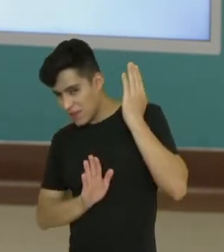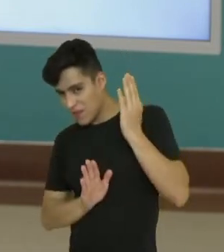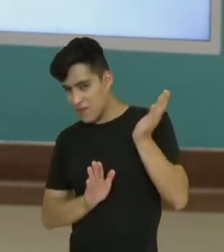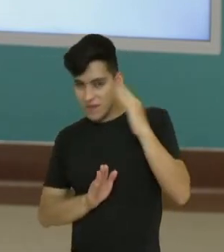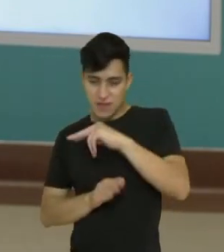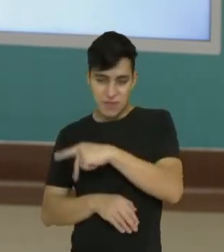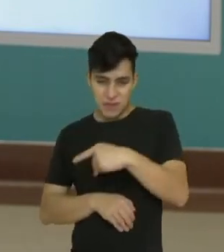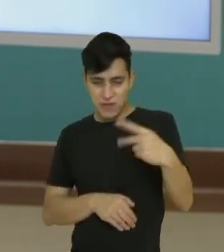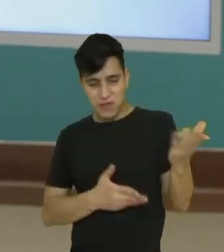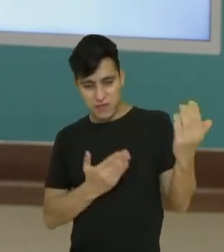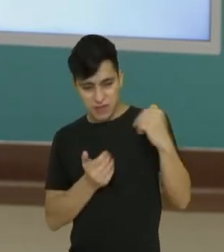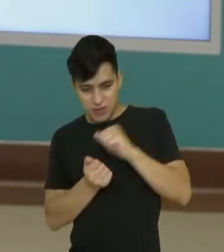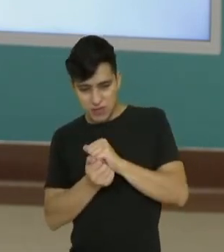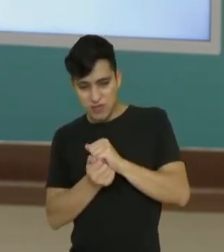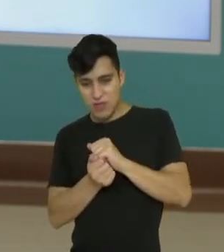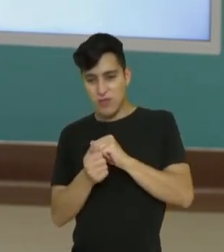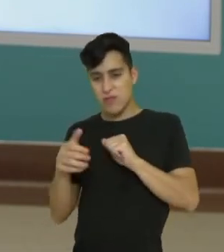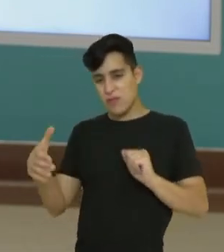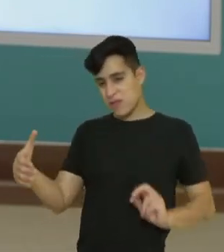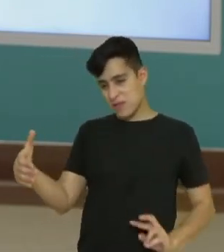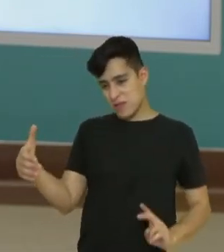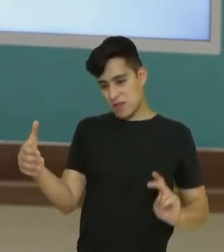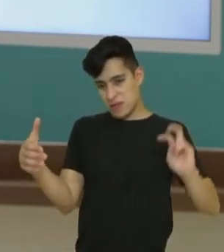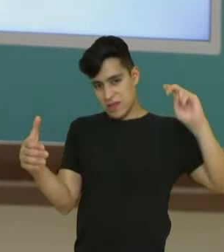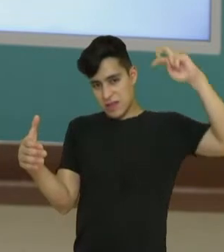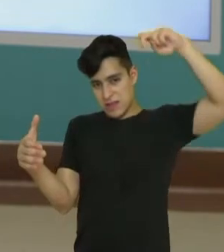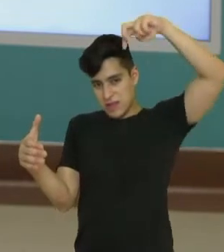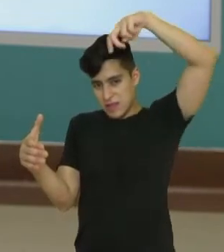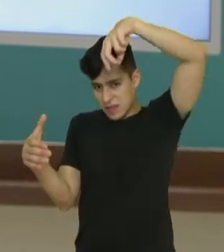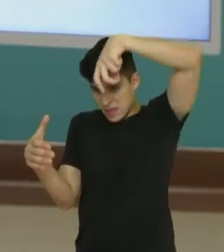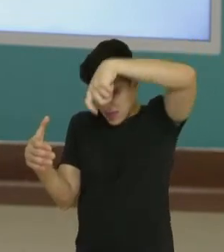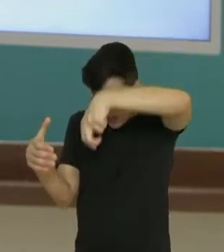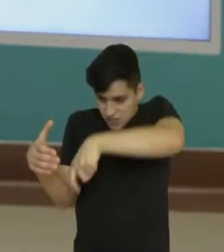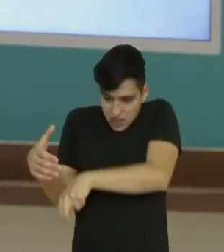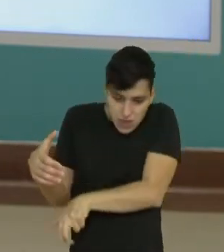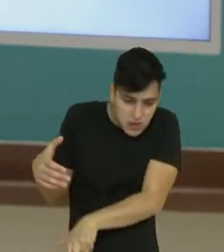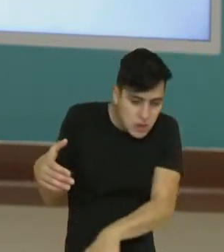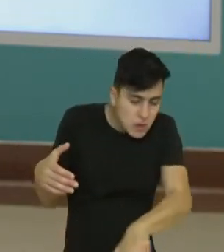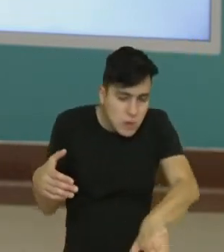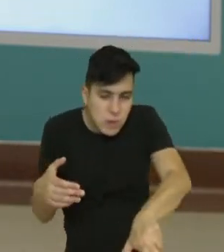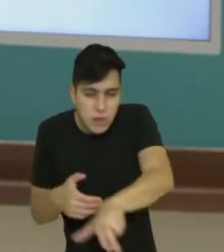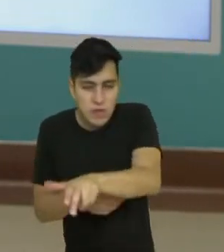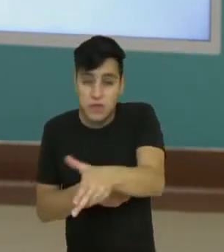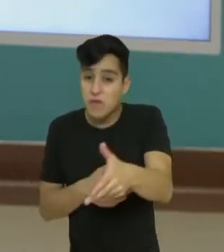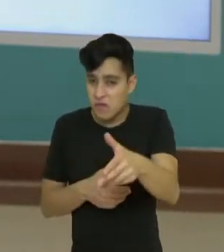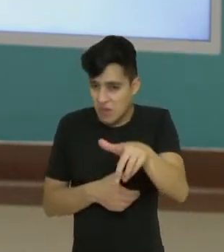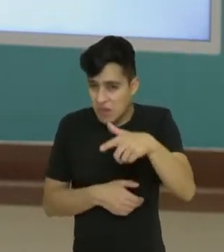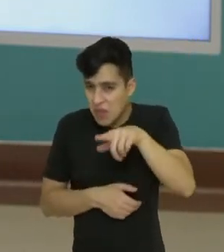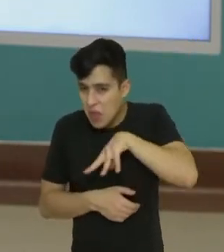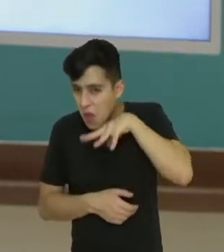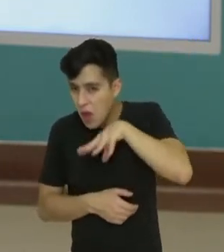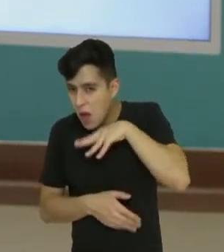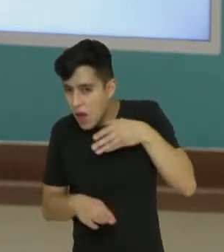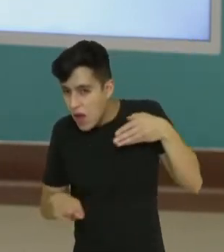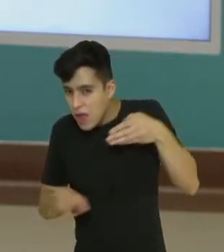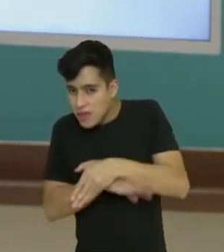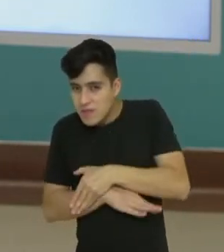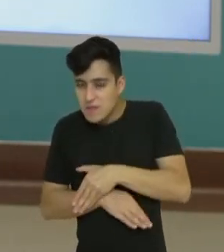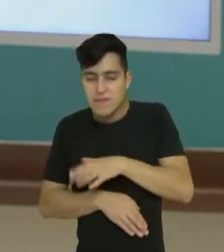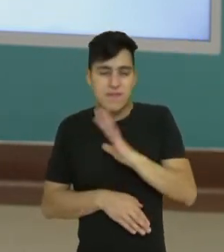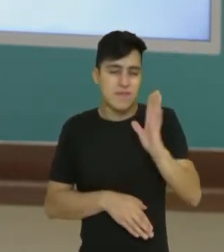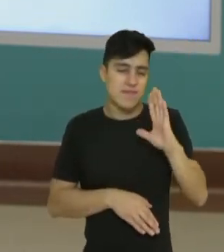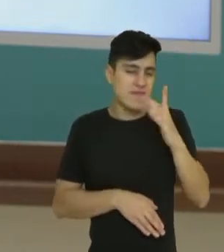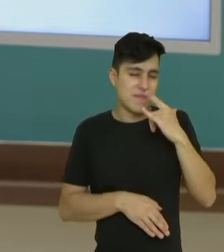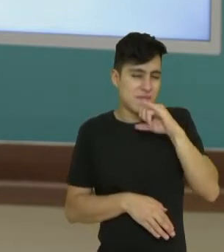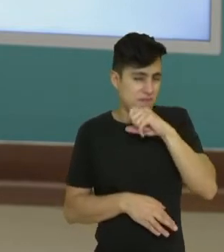professor, vamos adentrar o centro da Terra pela abertura de um vulcão. Você iria? Talvez não, talvez os seus